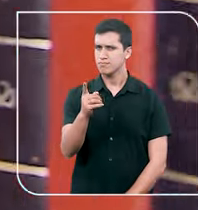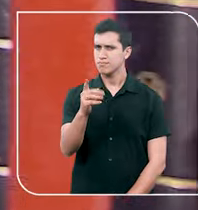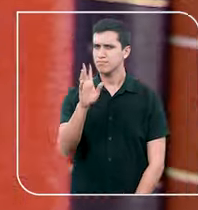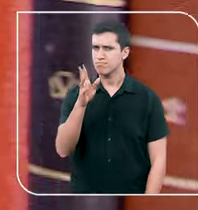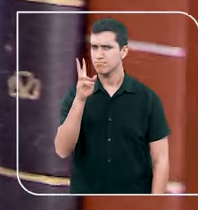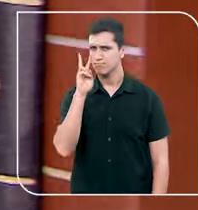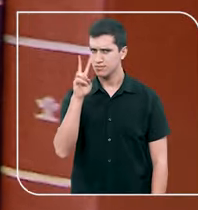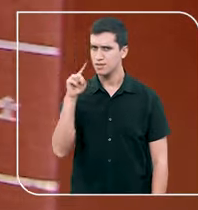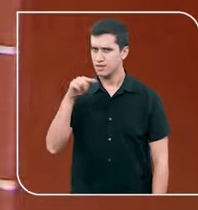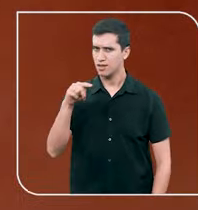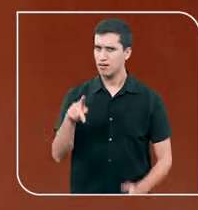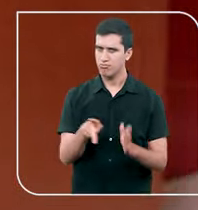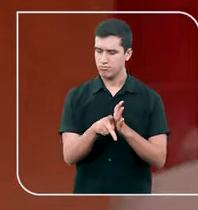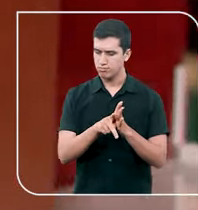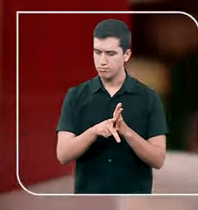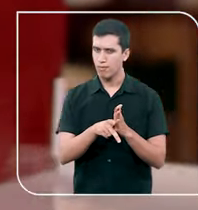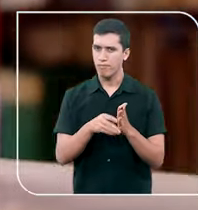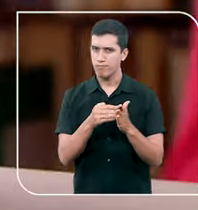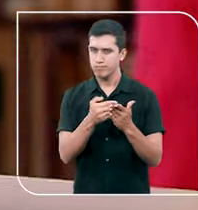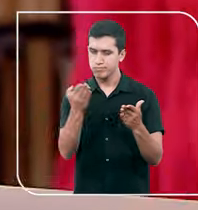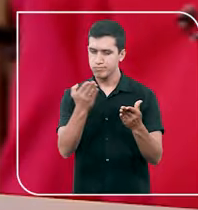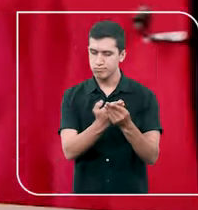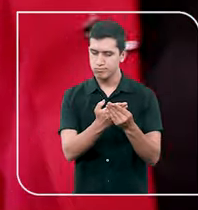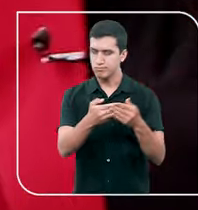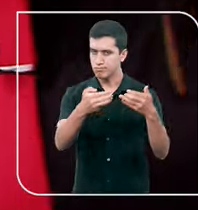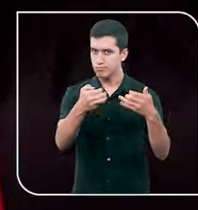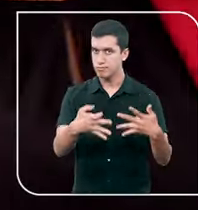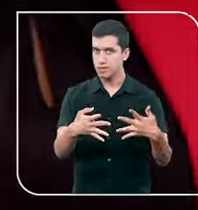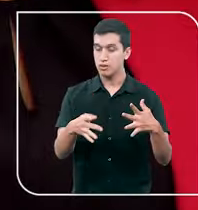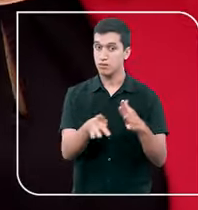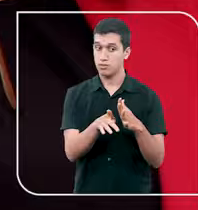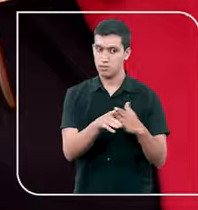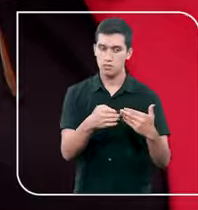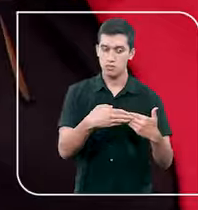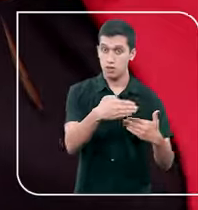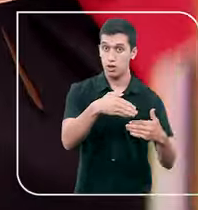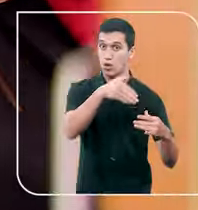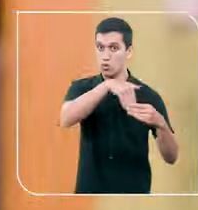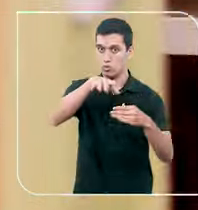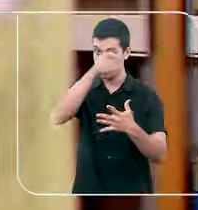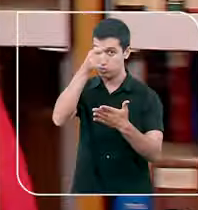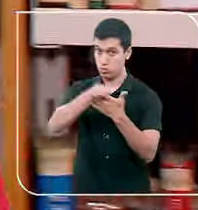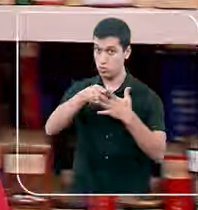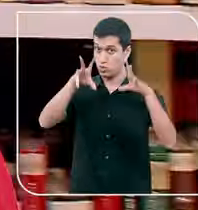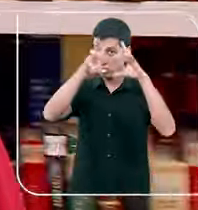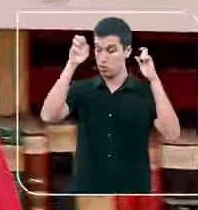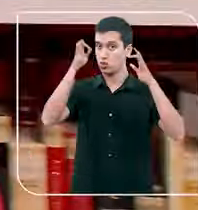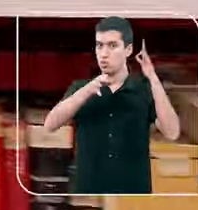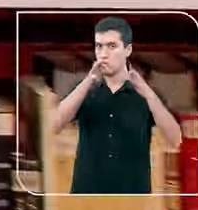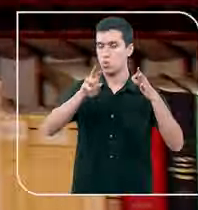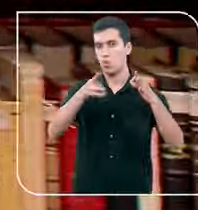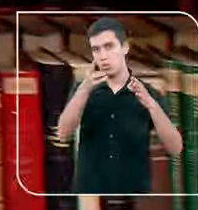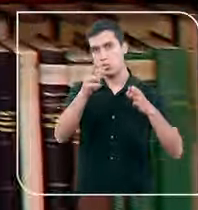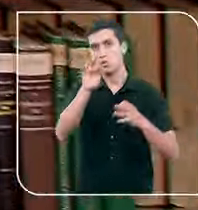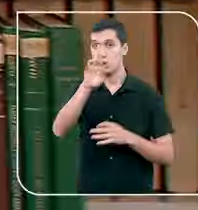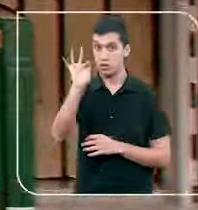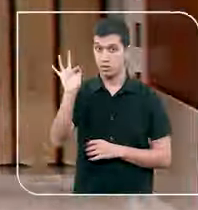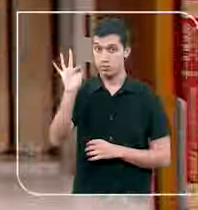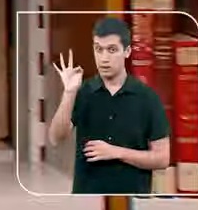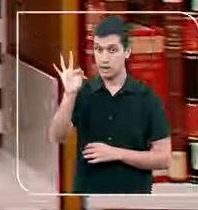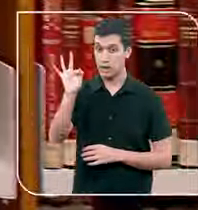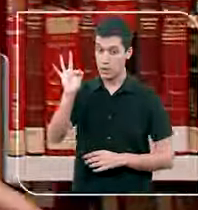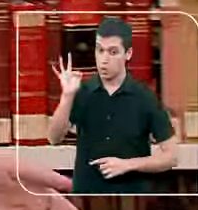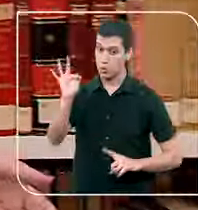você já viu aqui na série Peças Processuais que para contestar um acórdão do Tribunal de Justiça ou do Tribunal Regional Federal,